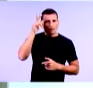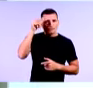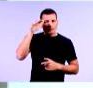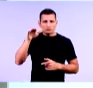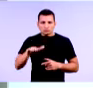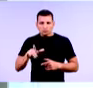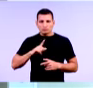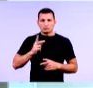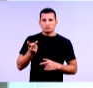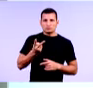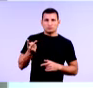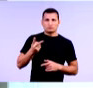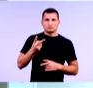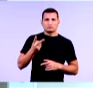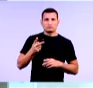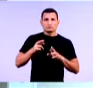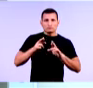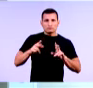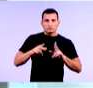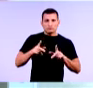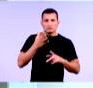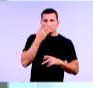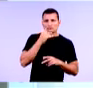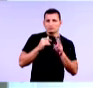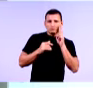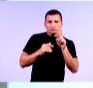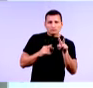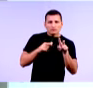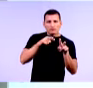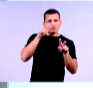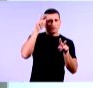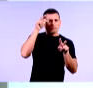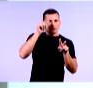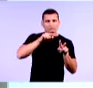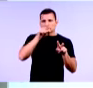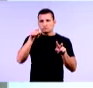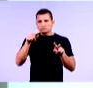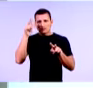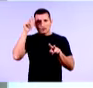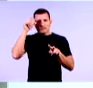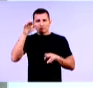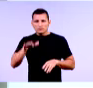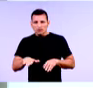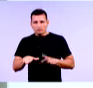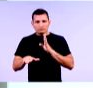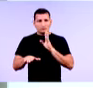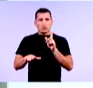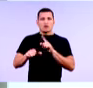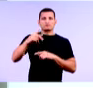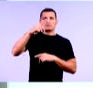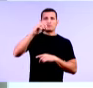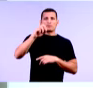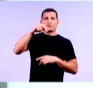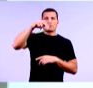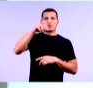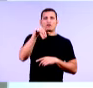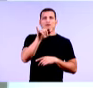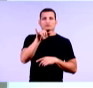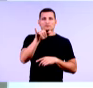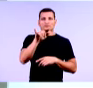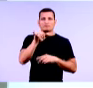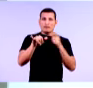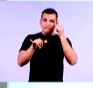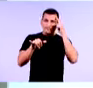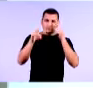animais diferentes, a criança vai olhar, não, esse aqui é um cavalo, esse aqui é um cavalo pequeno, não conhece o pônei. Ele vai pensar que é um cavalo